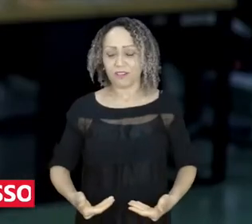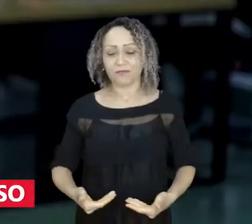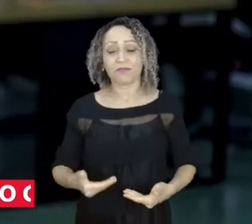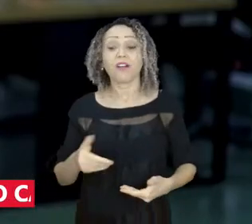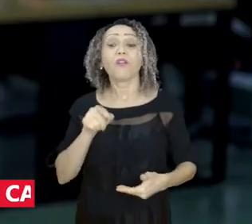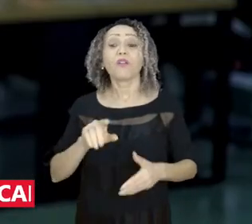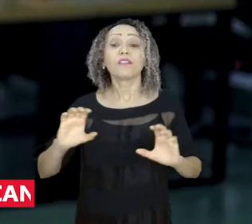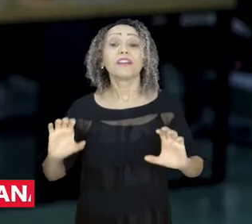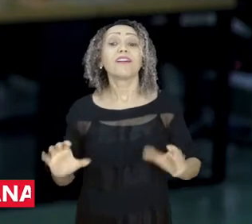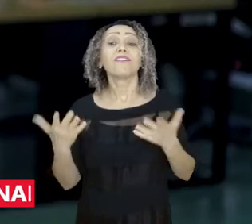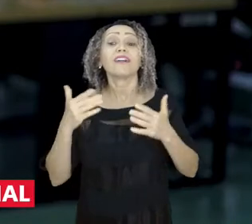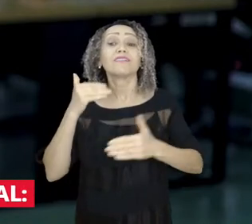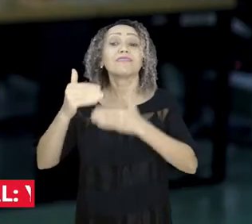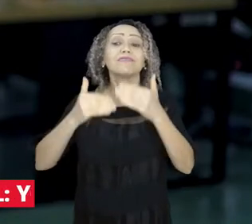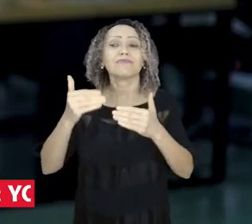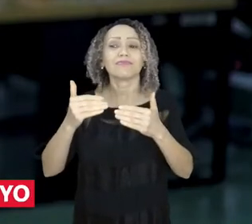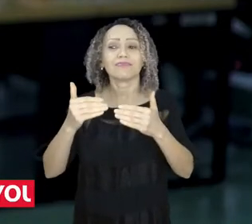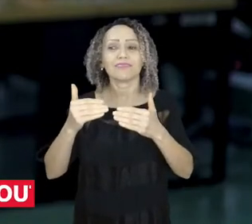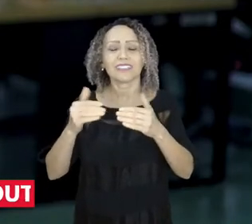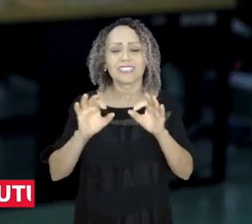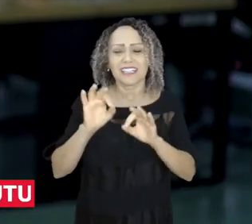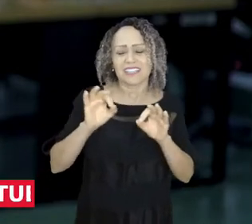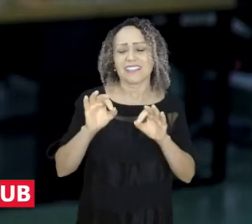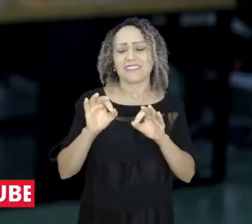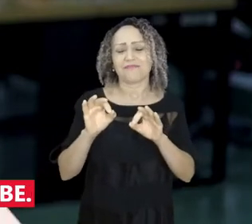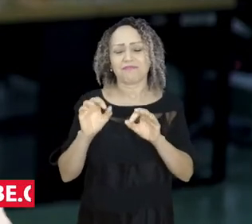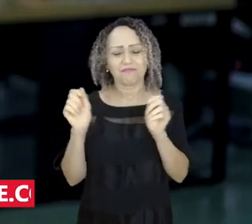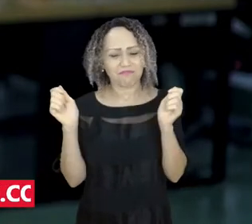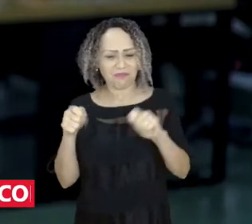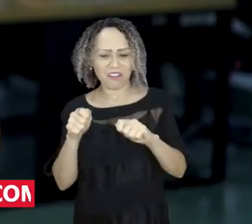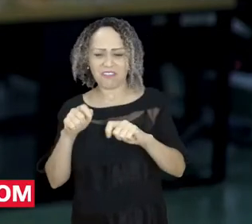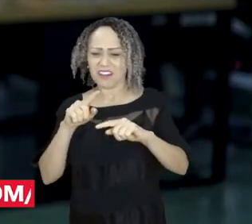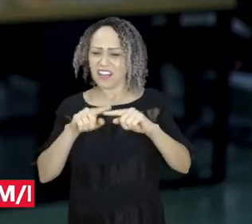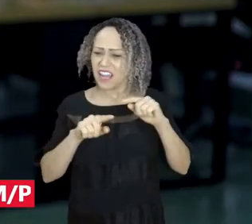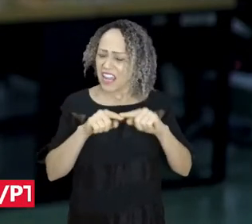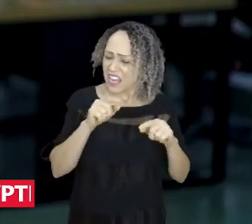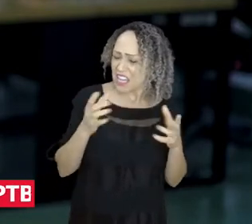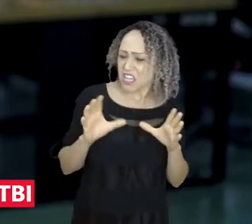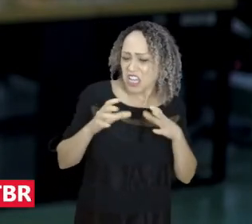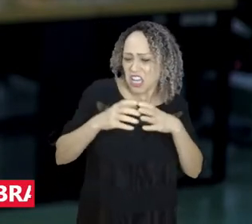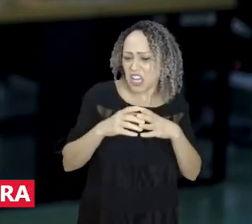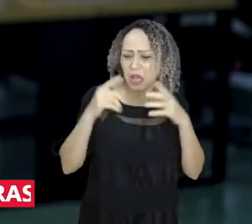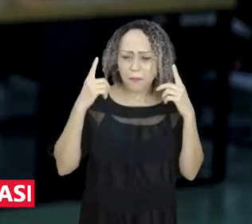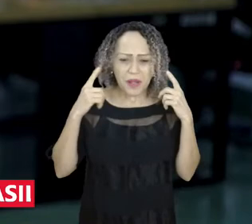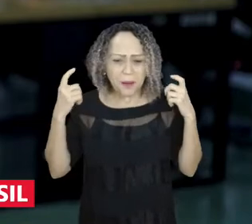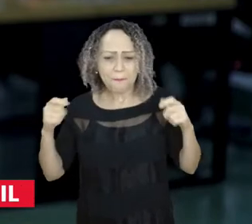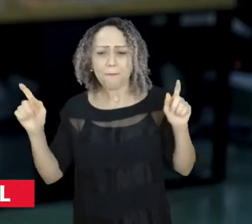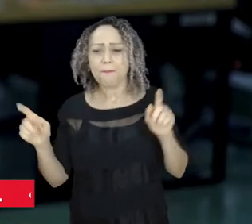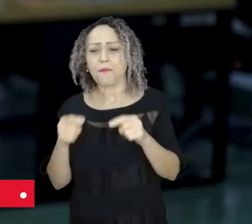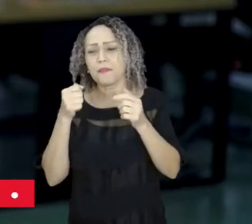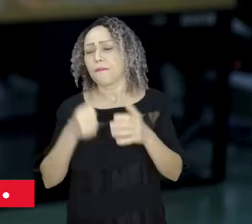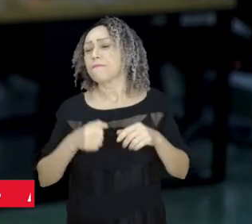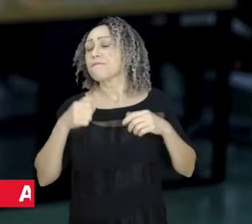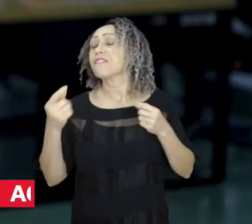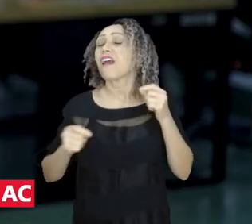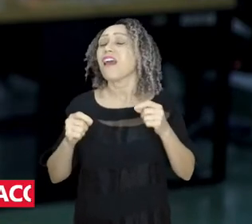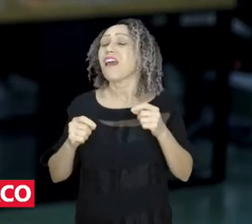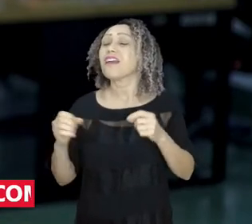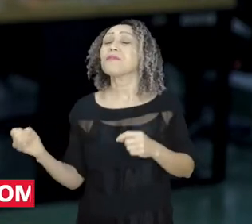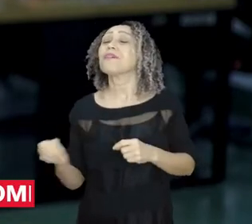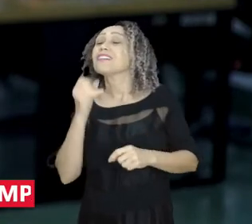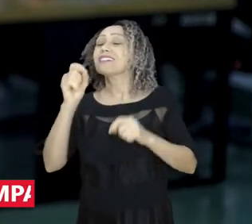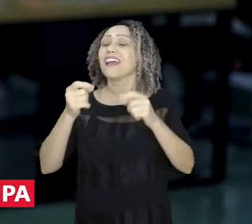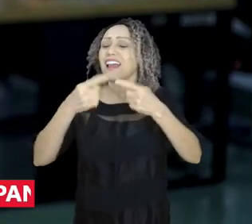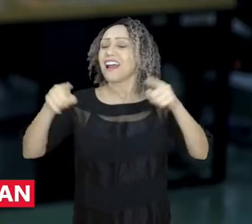sucesso, apele para o paredão de piseiro, aparelhagem, equipe de som, sound system, o nome não importa. O importante é que a música fala